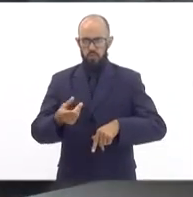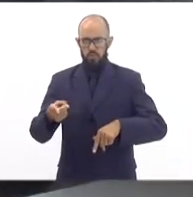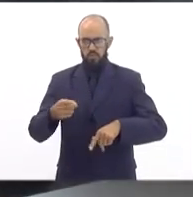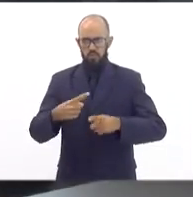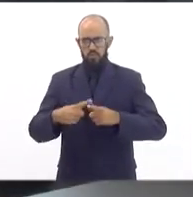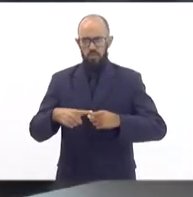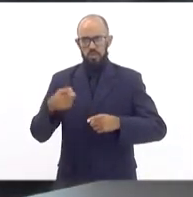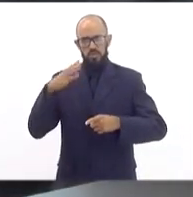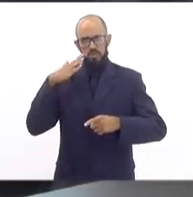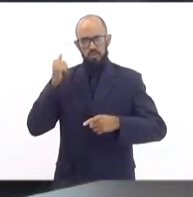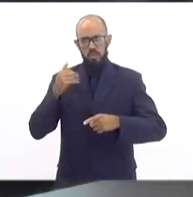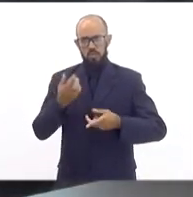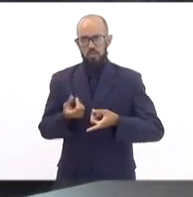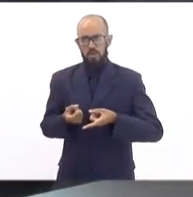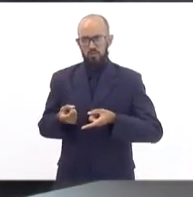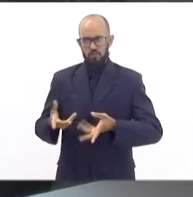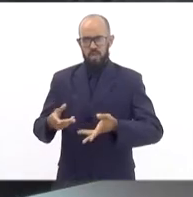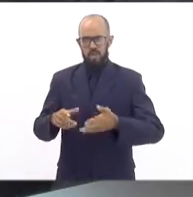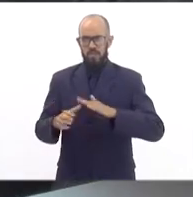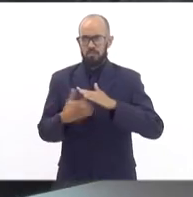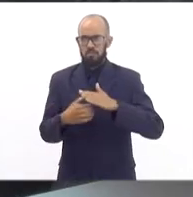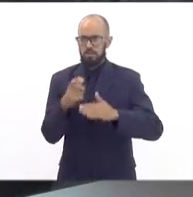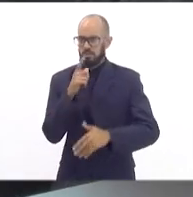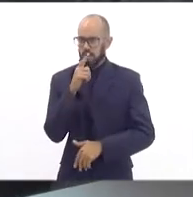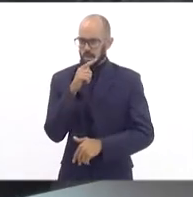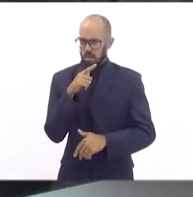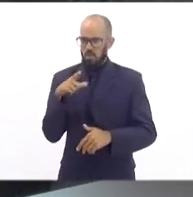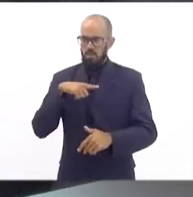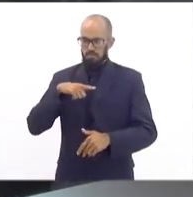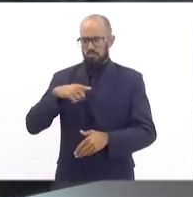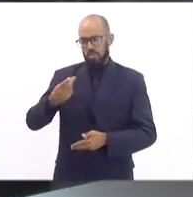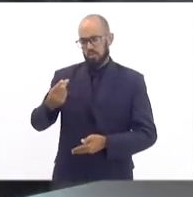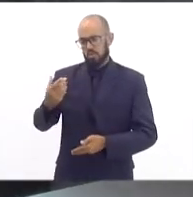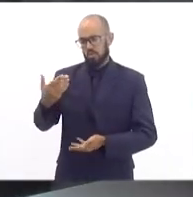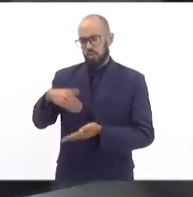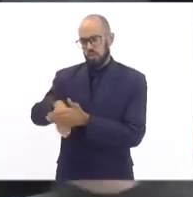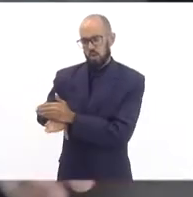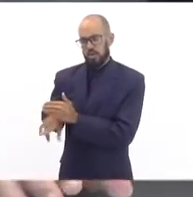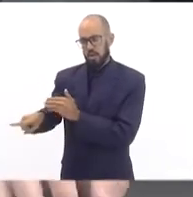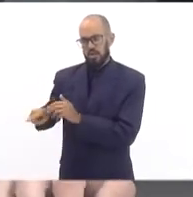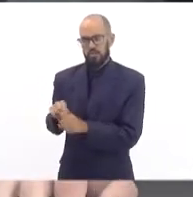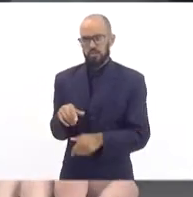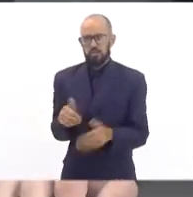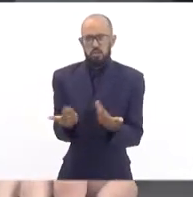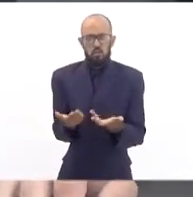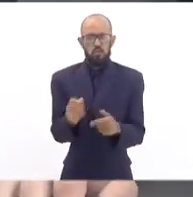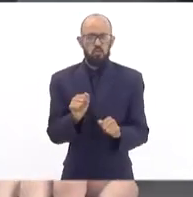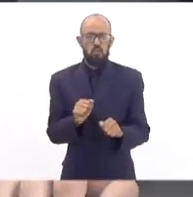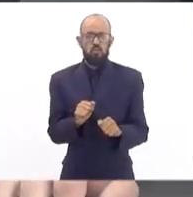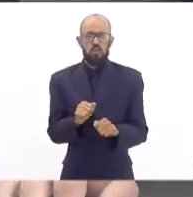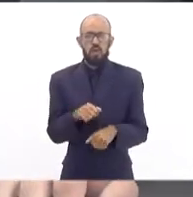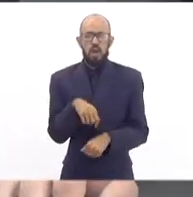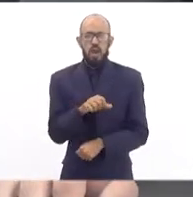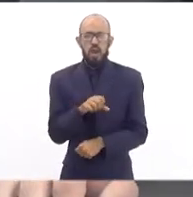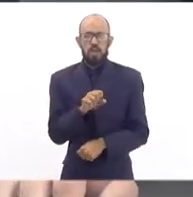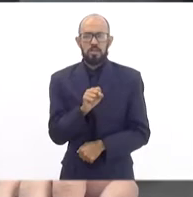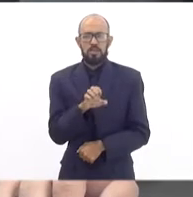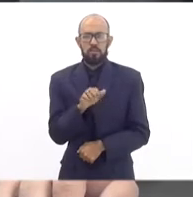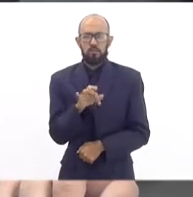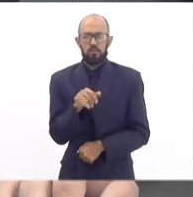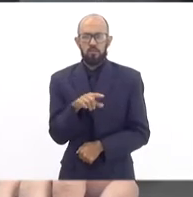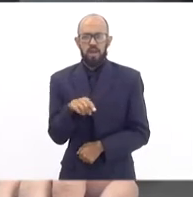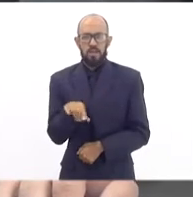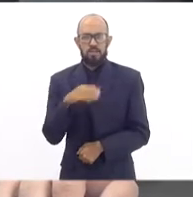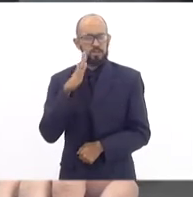da... com a privatização da SEDAI, os cofres do Estado estão cheios. Então, a Secretaria de Fazenda tem a real, né, noção de quanto tem para